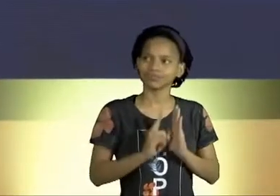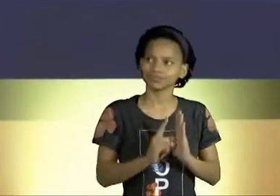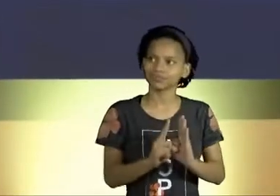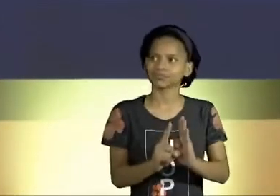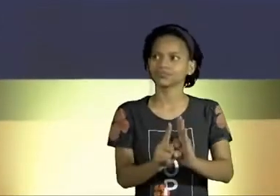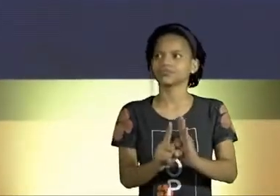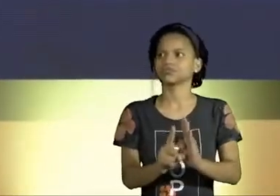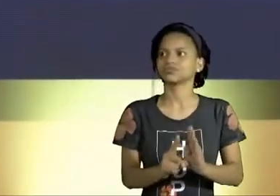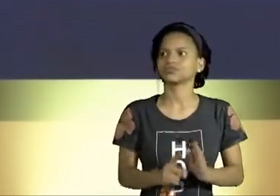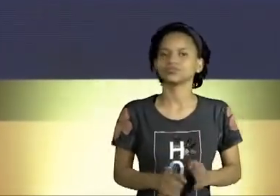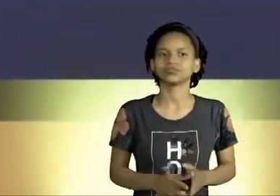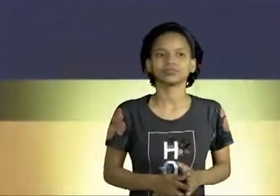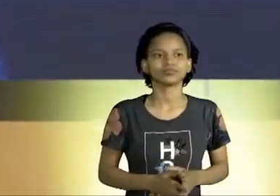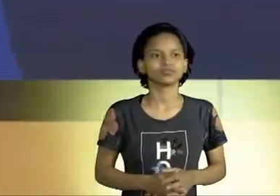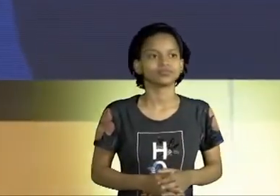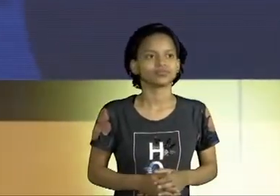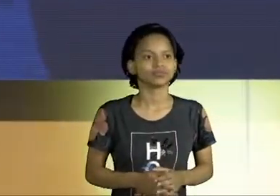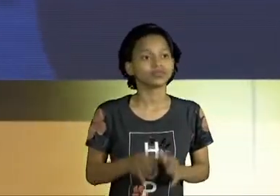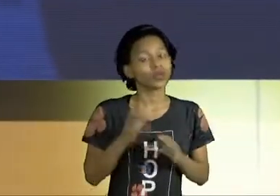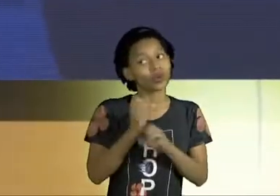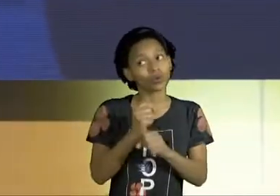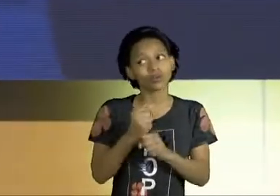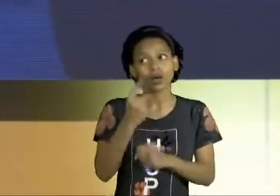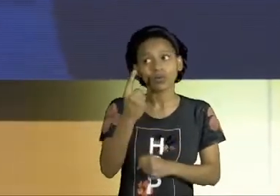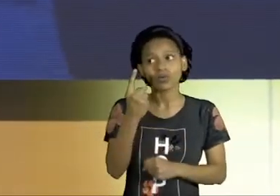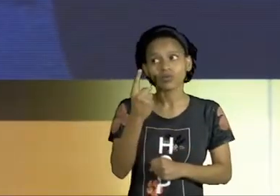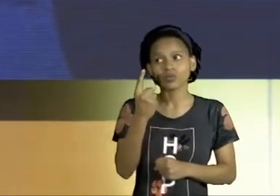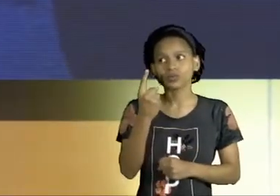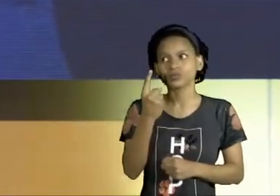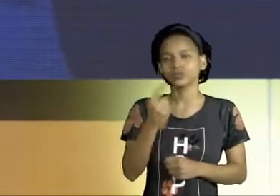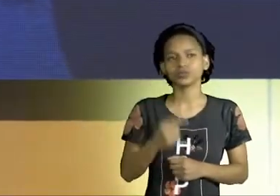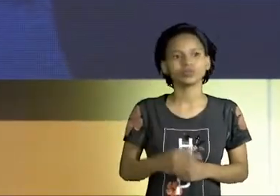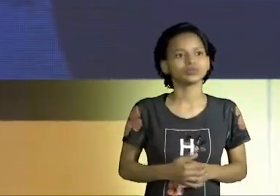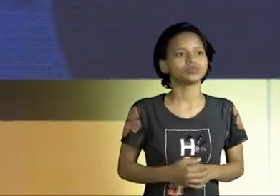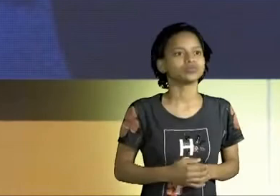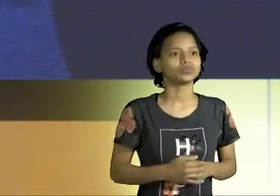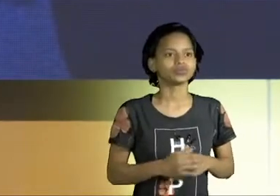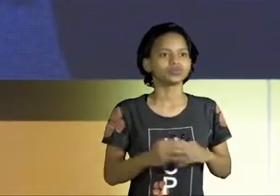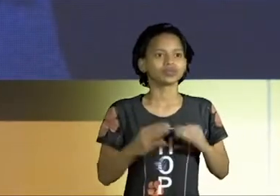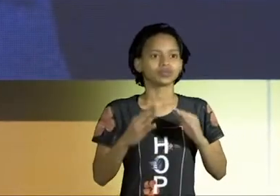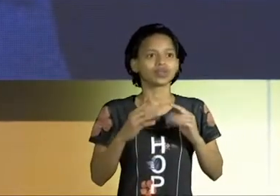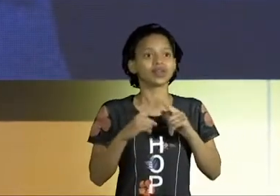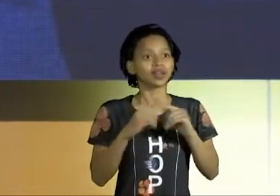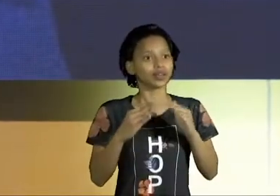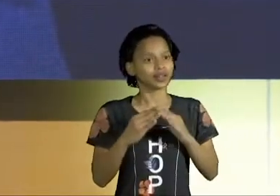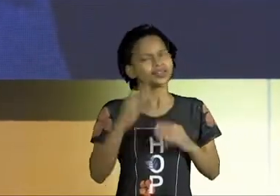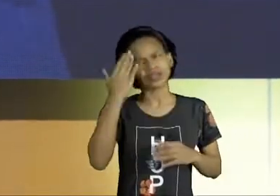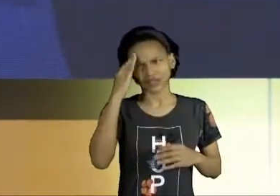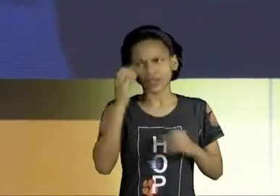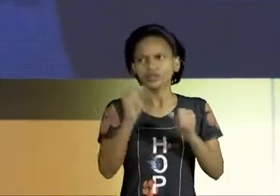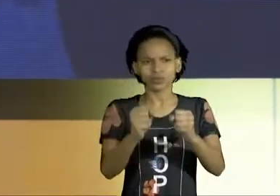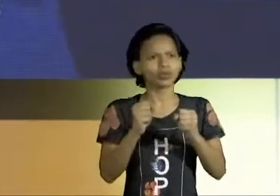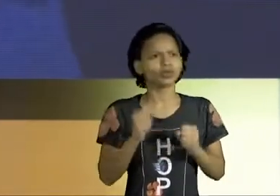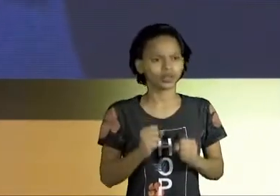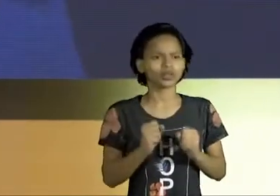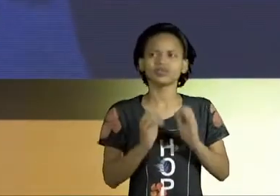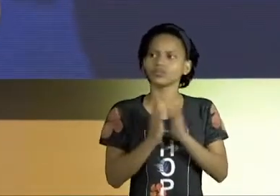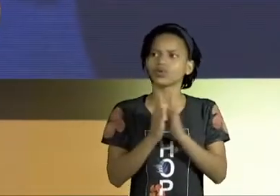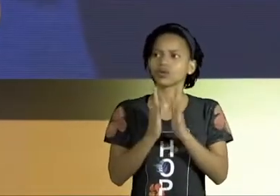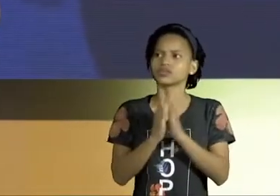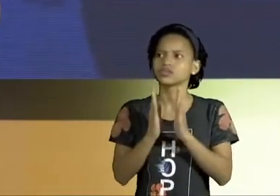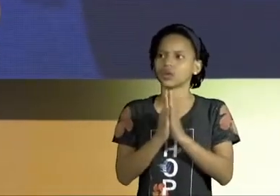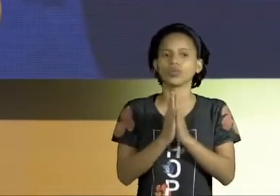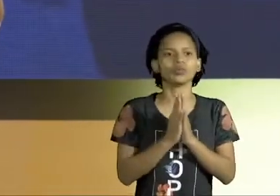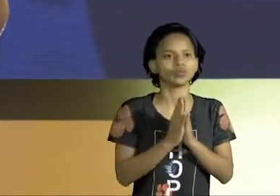Eu conto 1. A igreja que entende o poder da oração Levante a mão e comece a